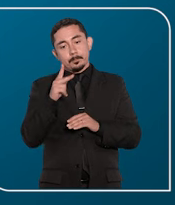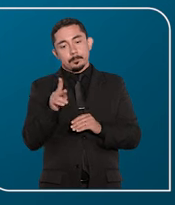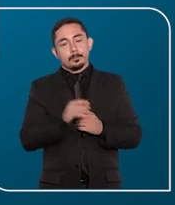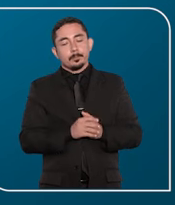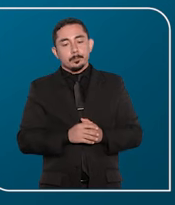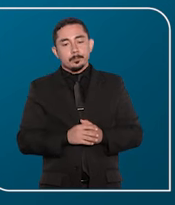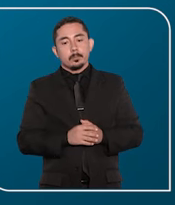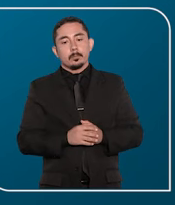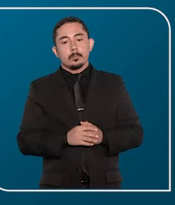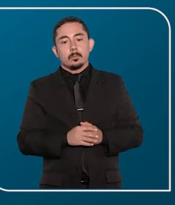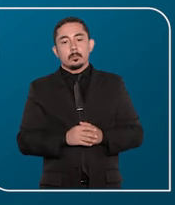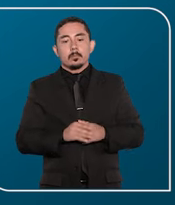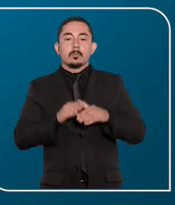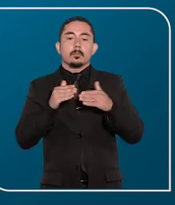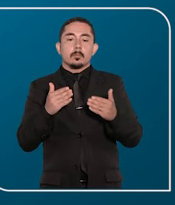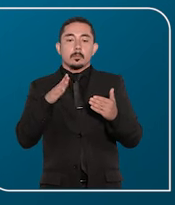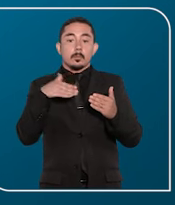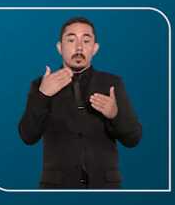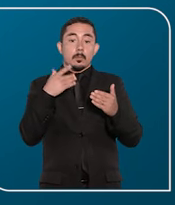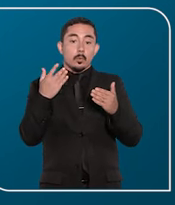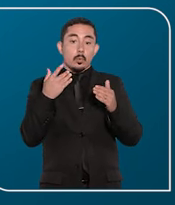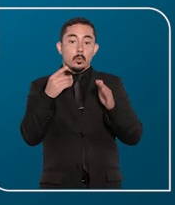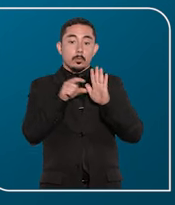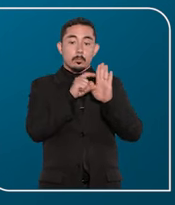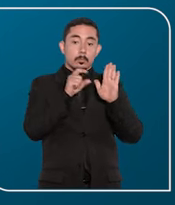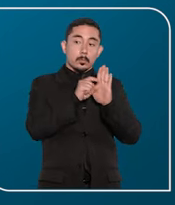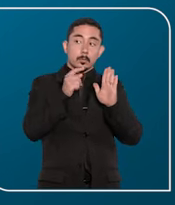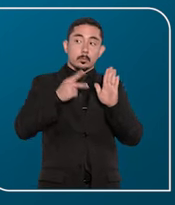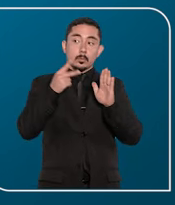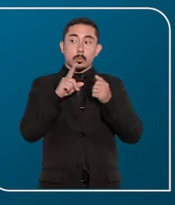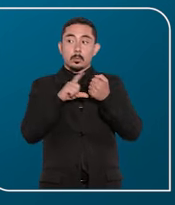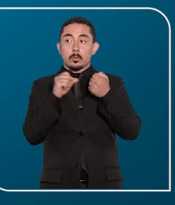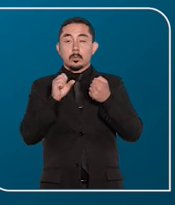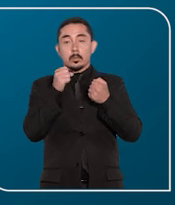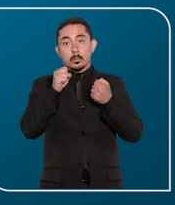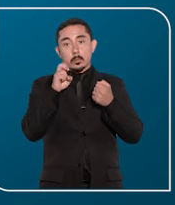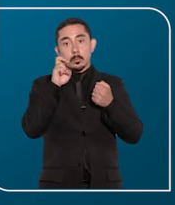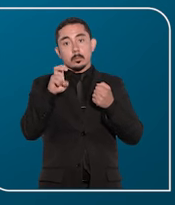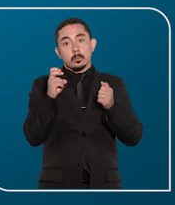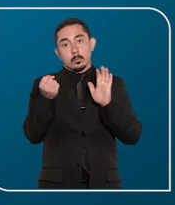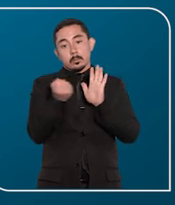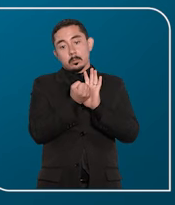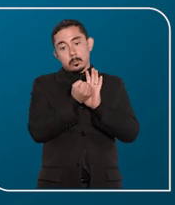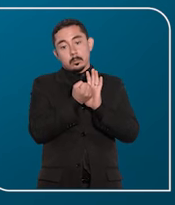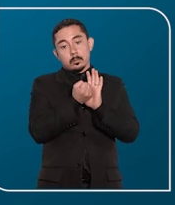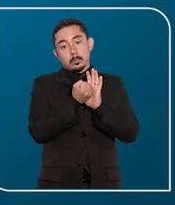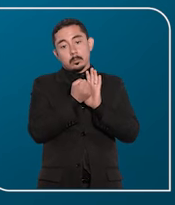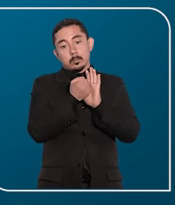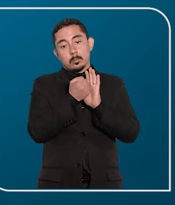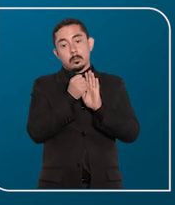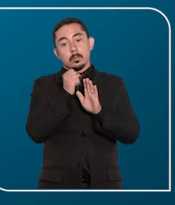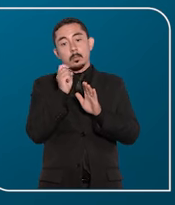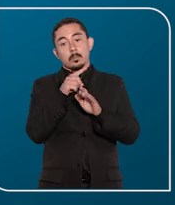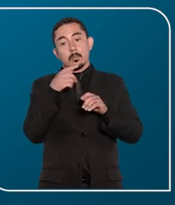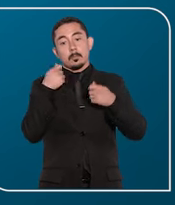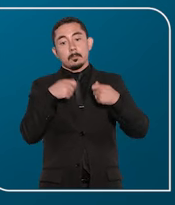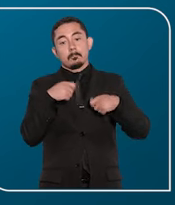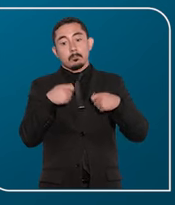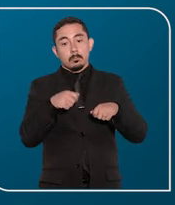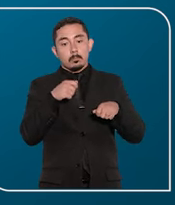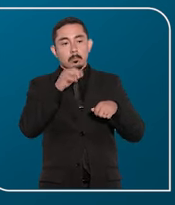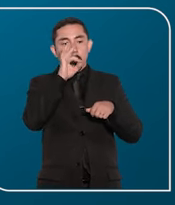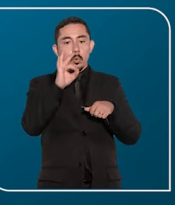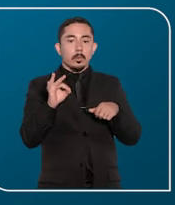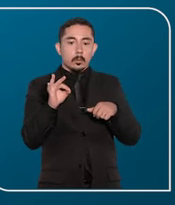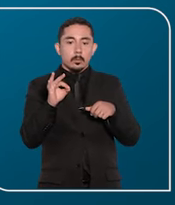aí, o próprio parágrafo 2º do artigo 85 fixa, que o juiz vai fixar esse percentual, que